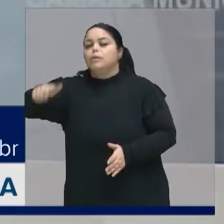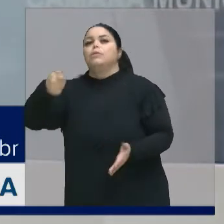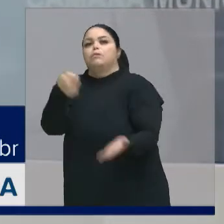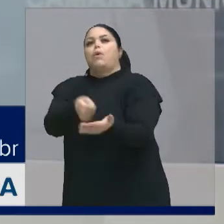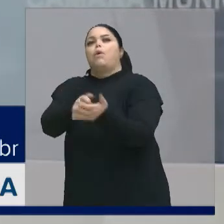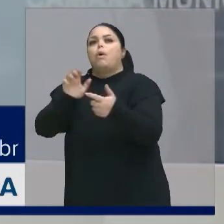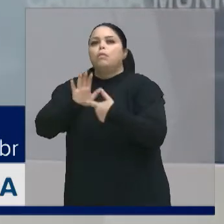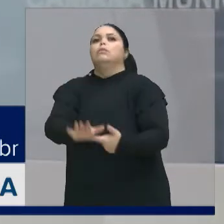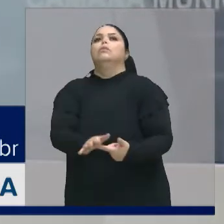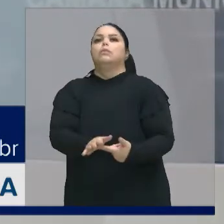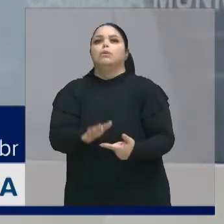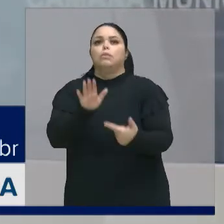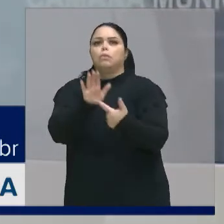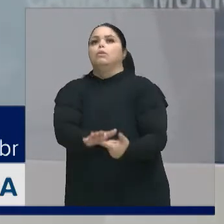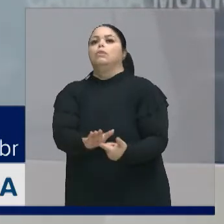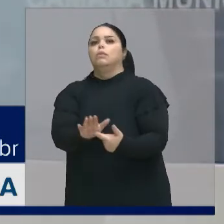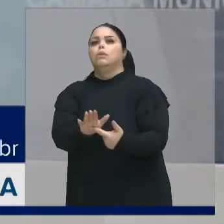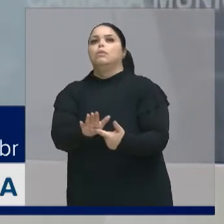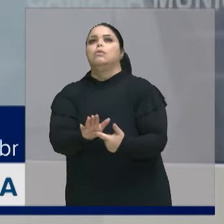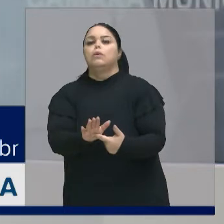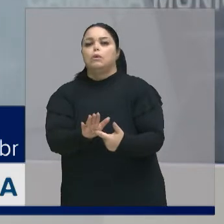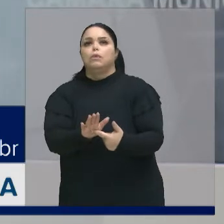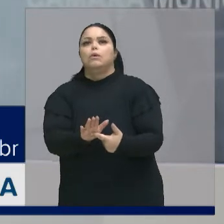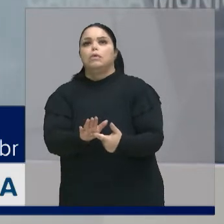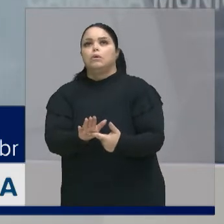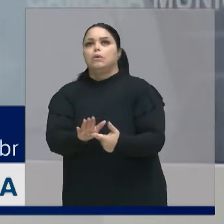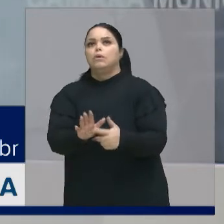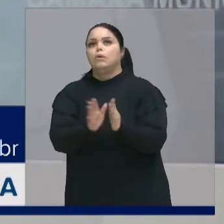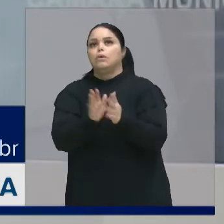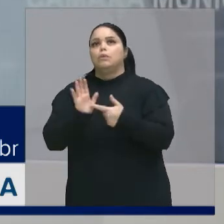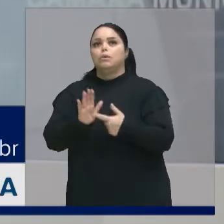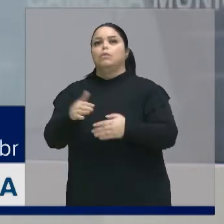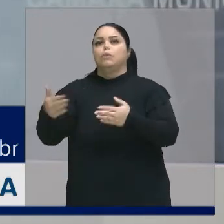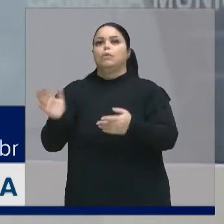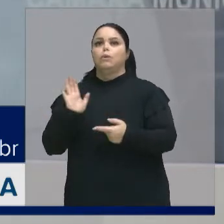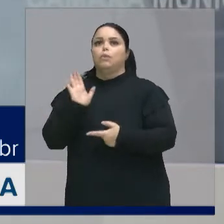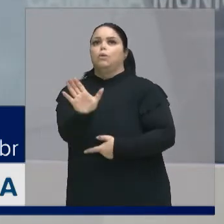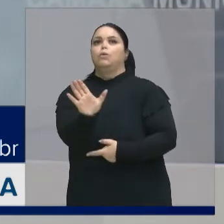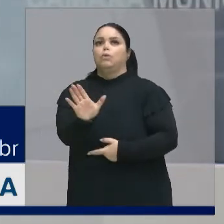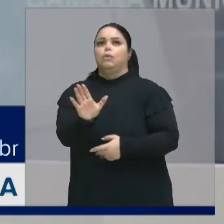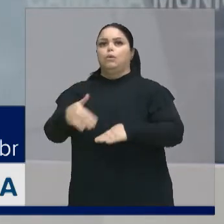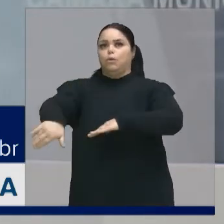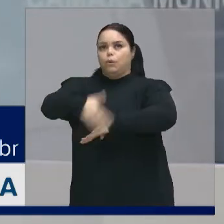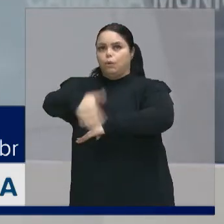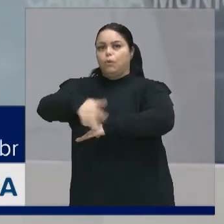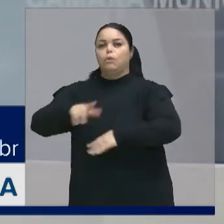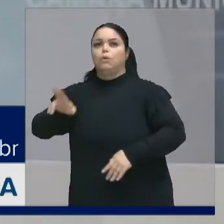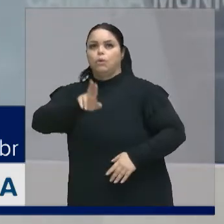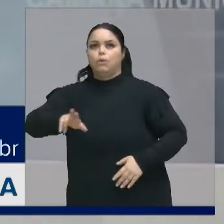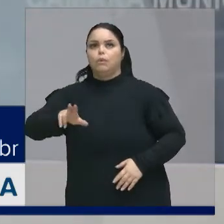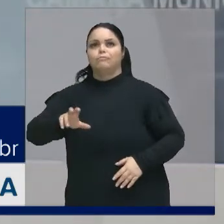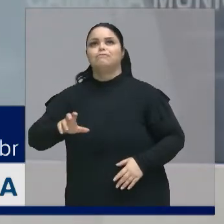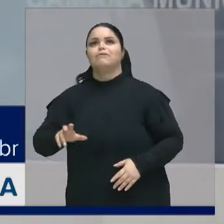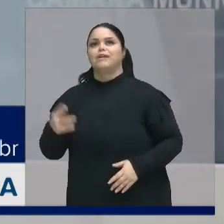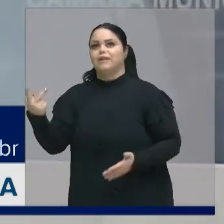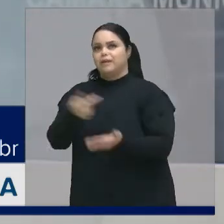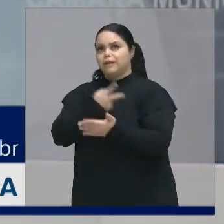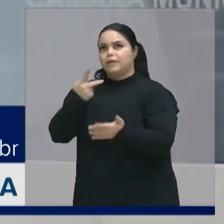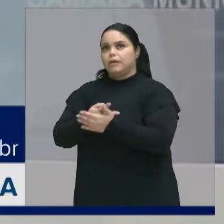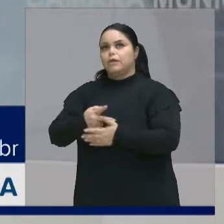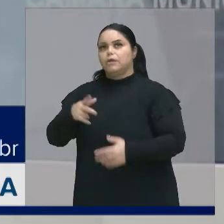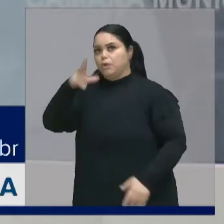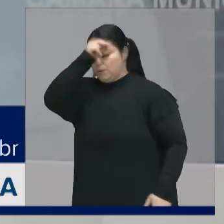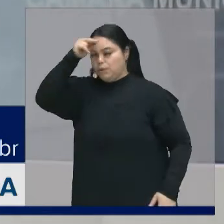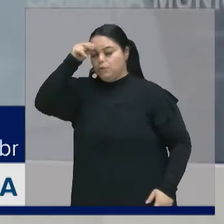a mostrar o comprovante de endereço. Se essa cidadã usou de má fé, a prefeitura